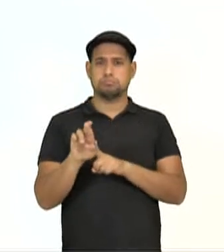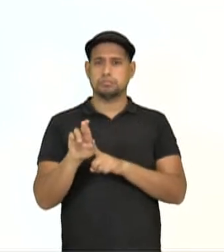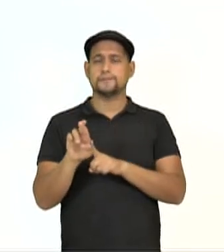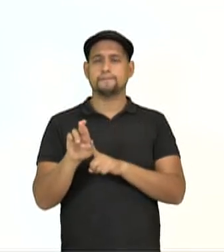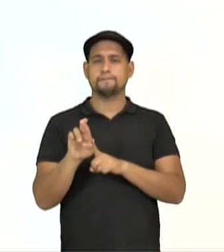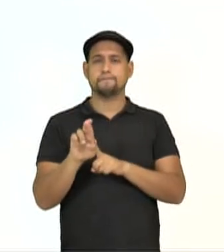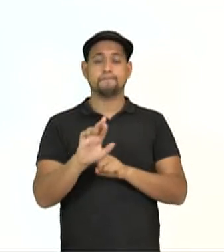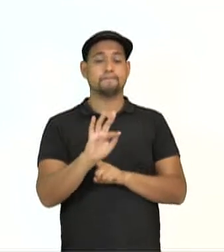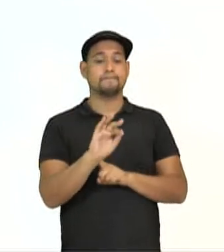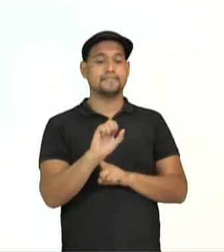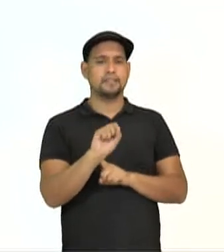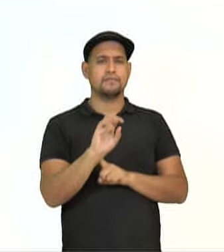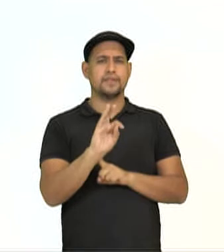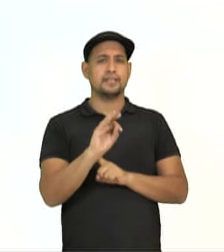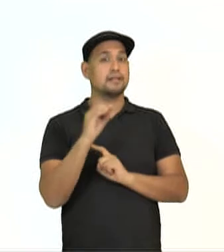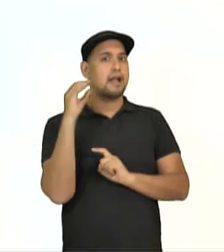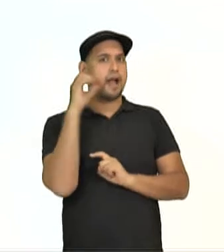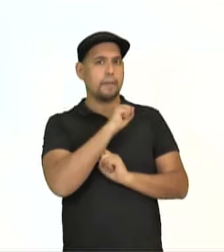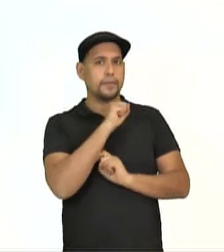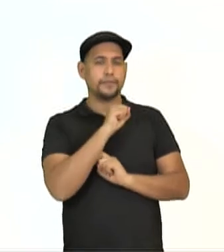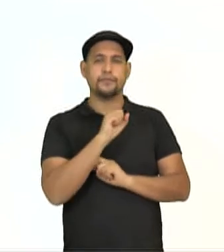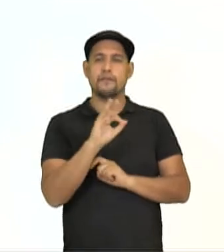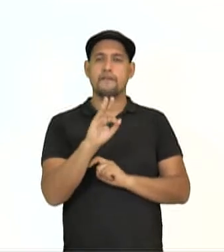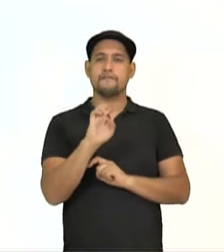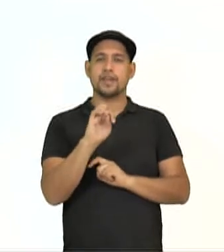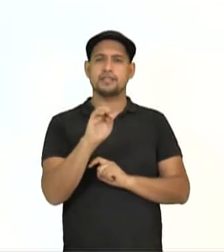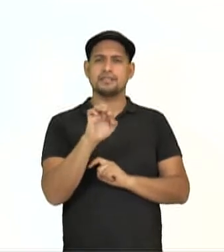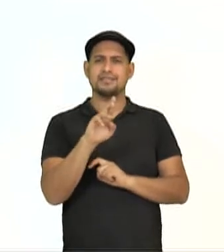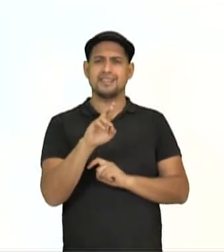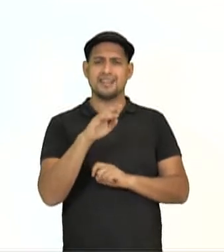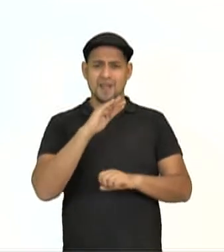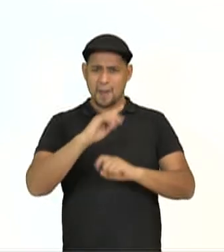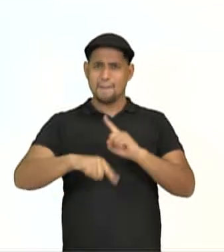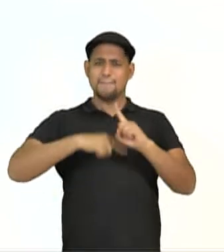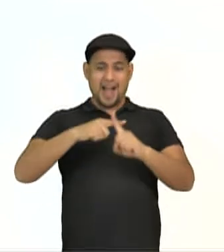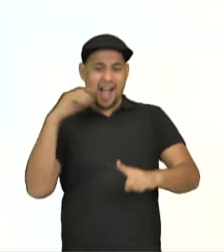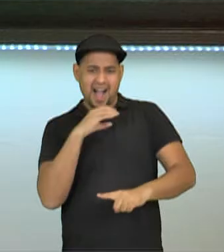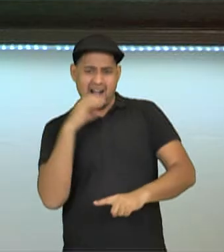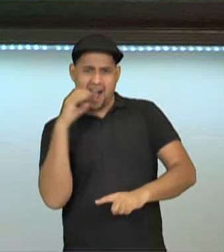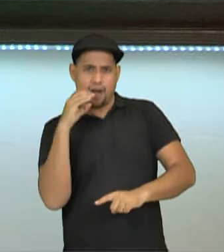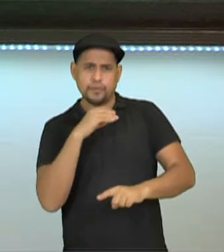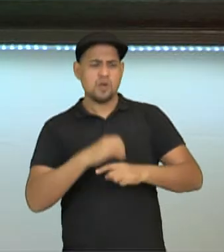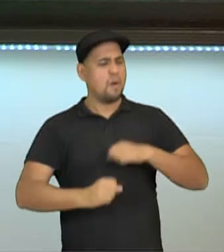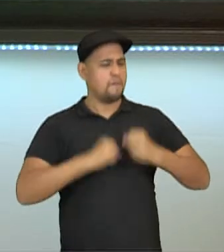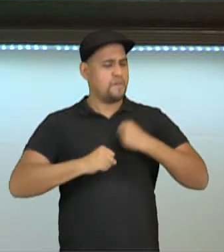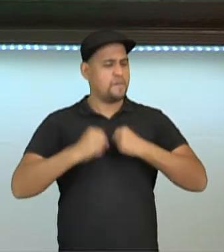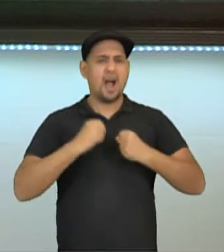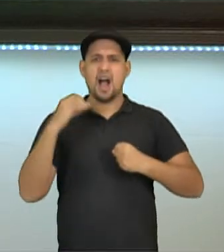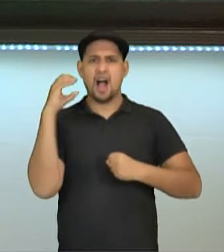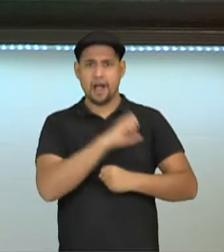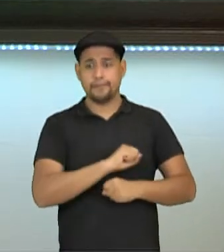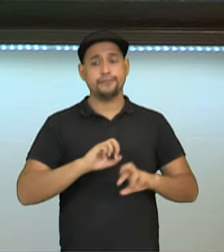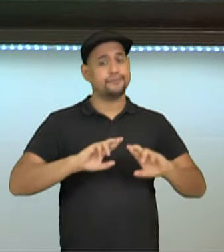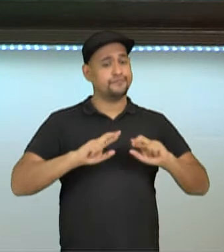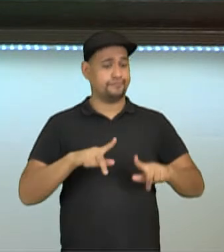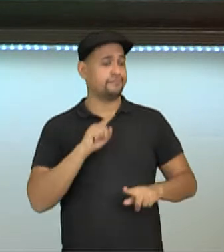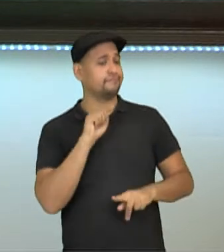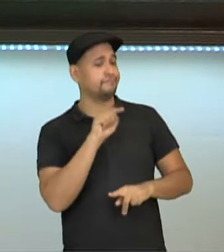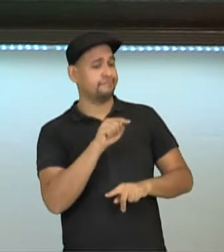é rápido, faster é mais rápido. He runs faster than you. Ele corre mais rápido do que